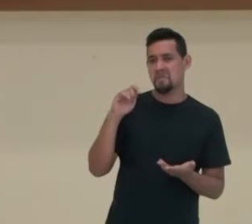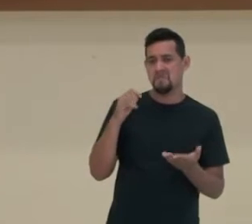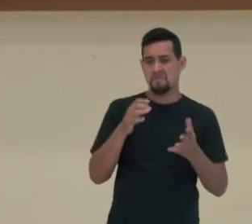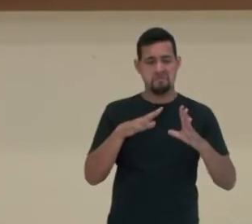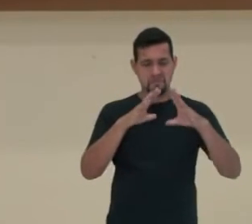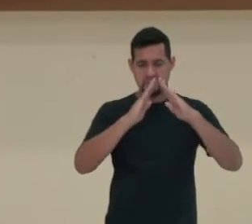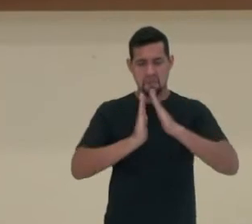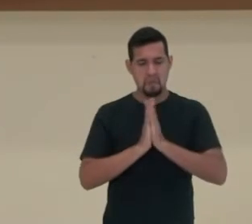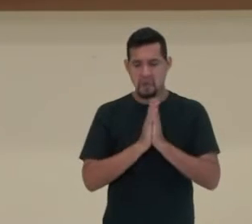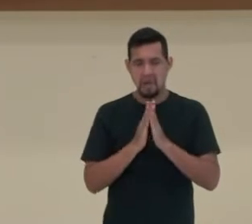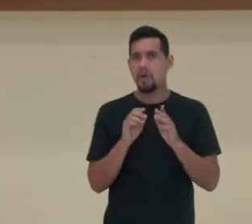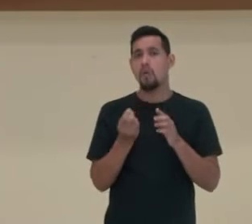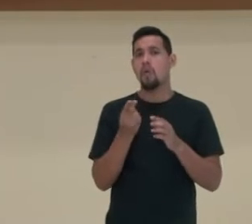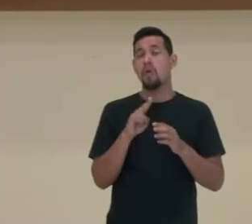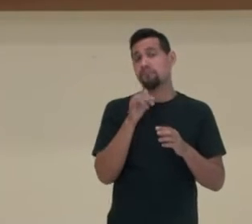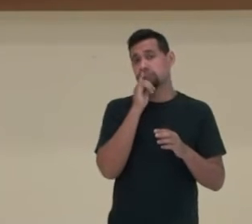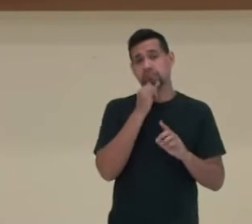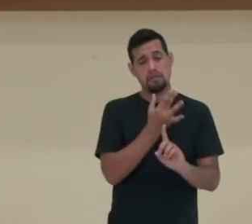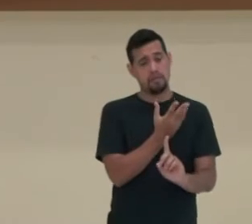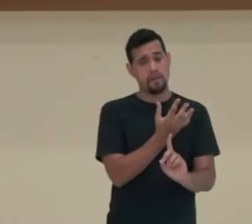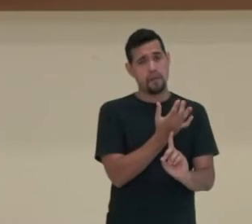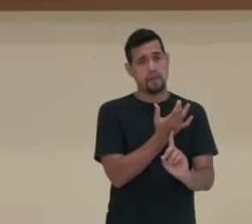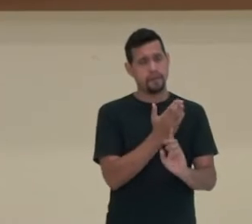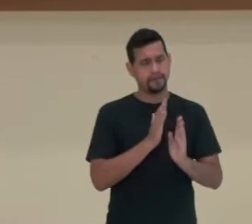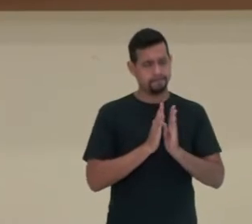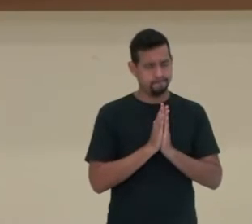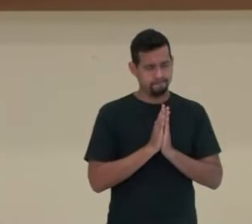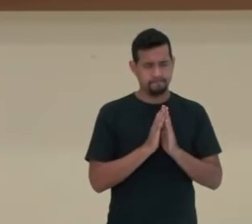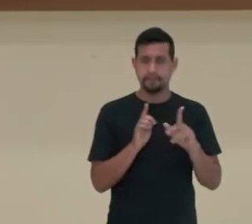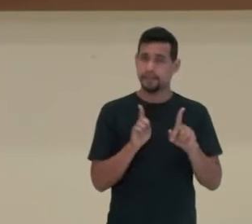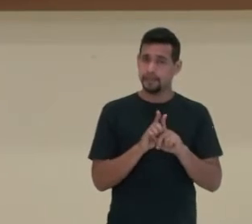representação, ou rezado, uma vela, né, para ele